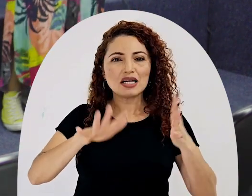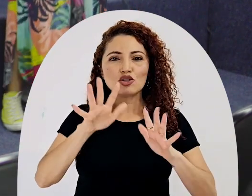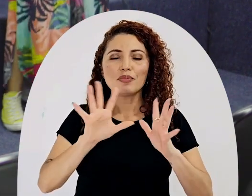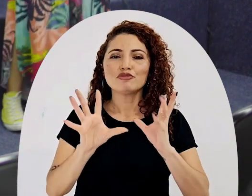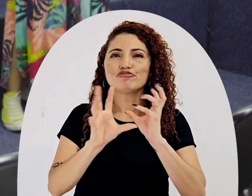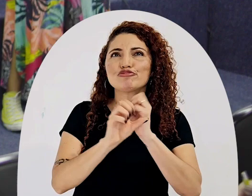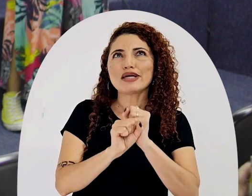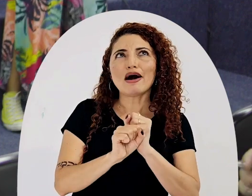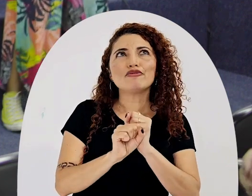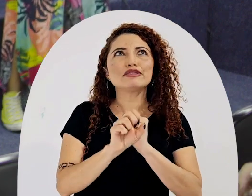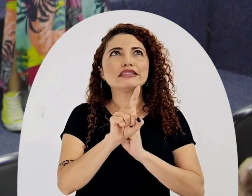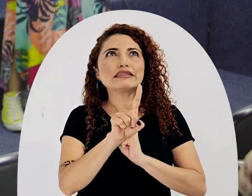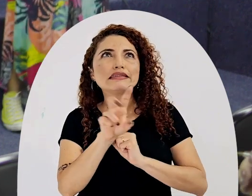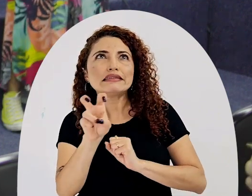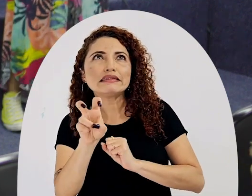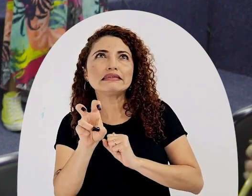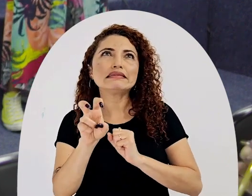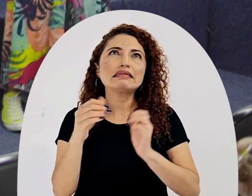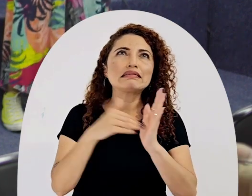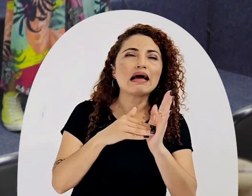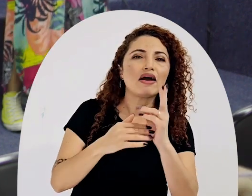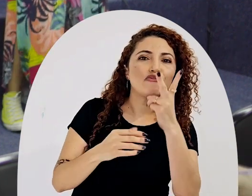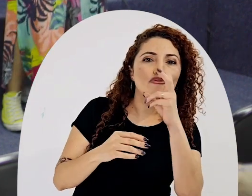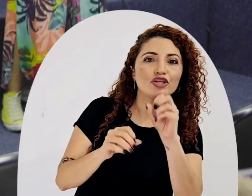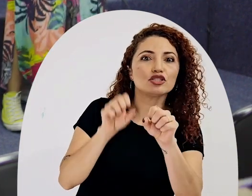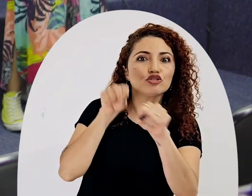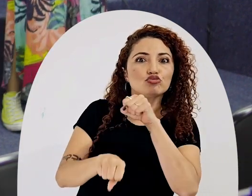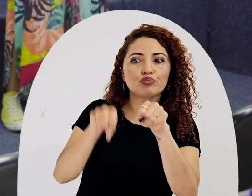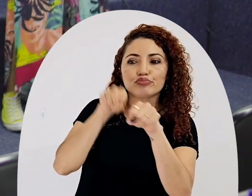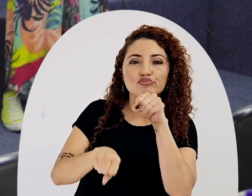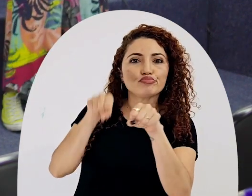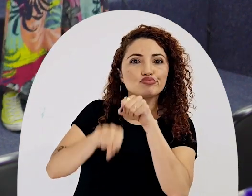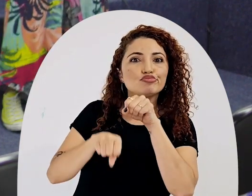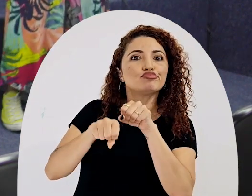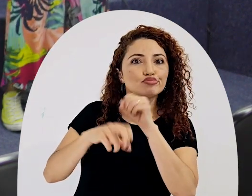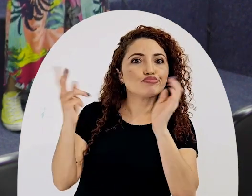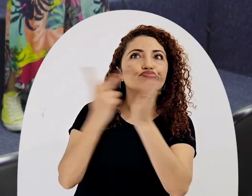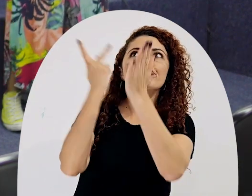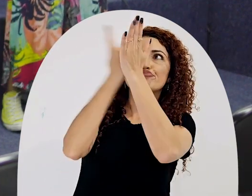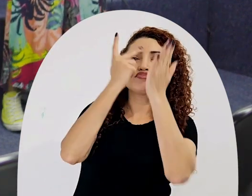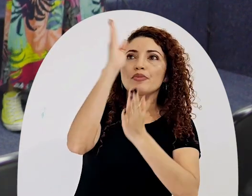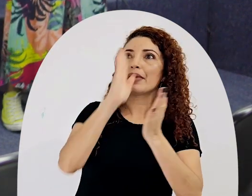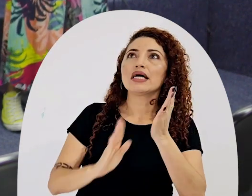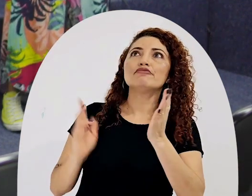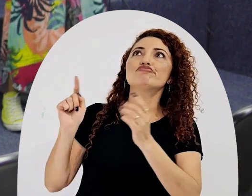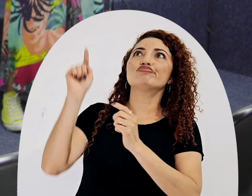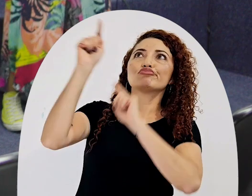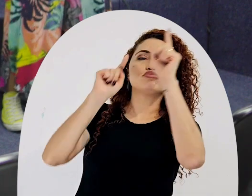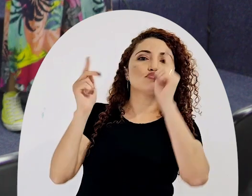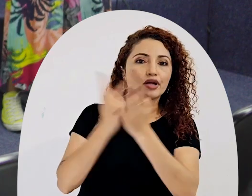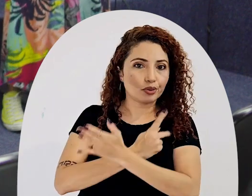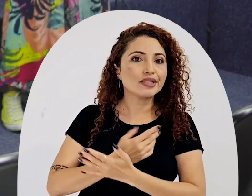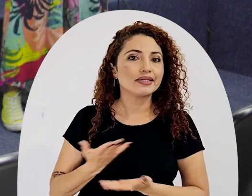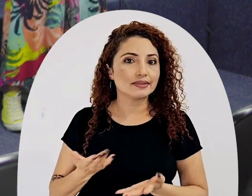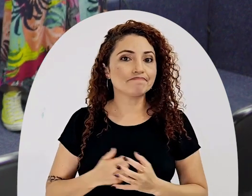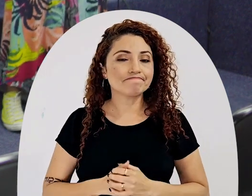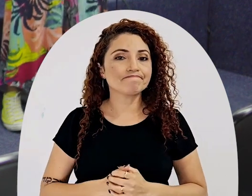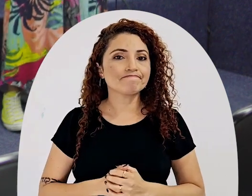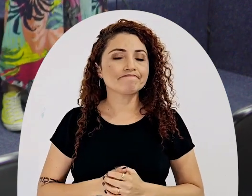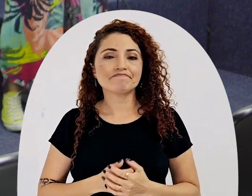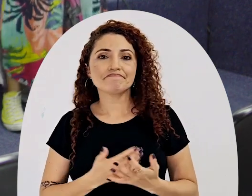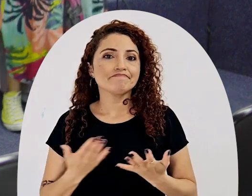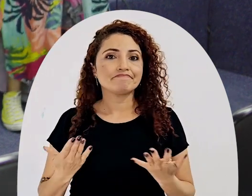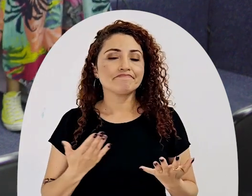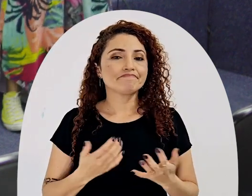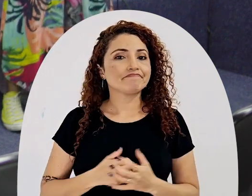de 15 a 20 estupros novos vão ter acontecido no Brasil. E aí, quem